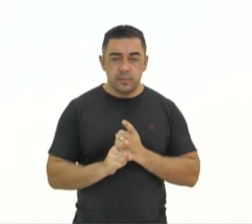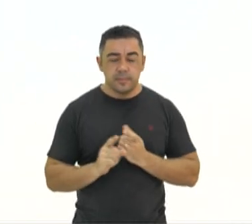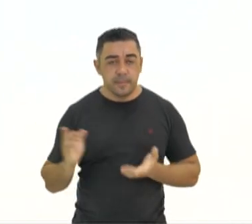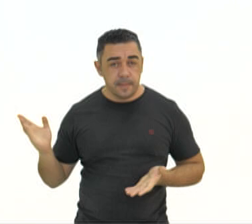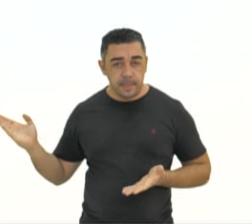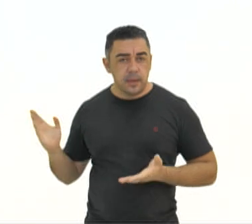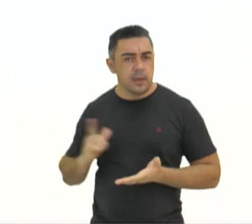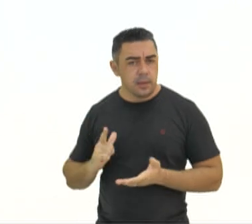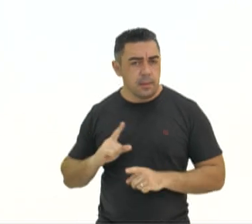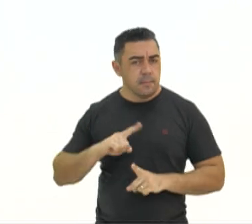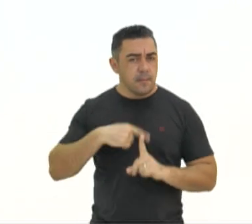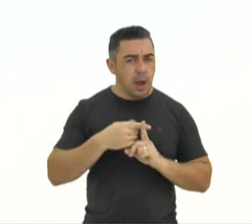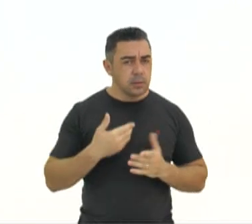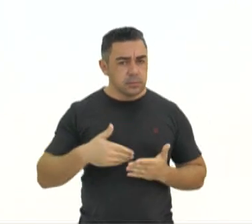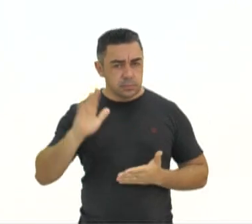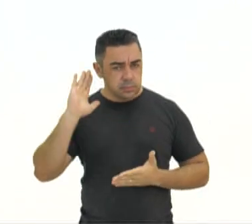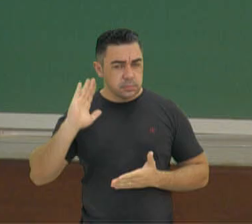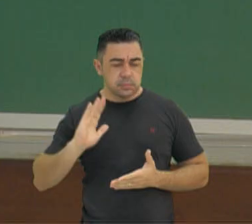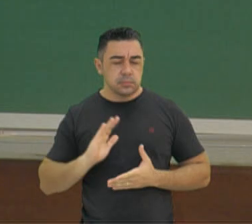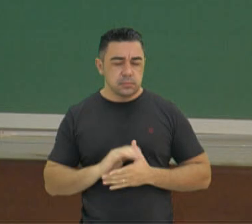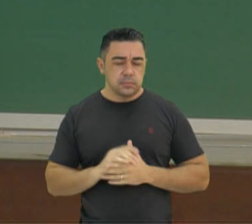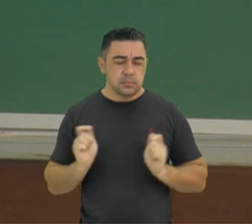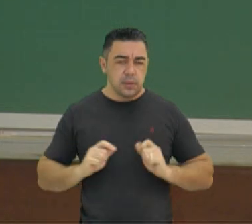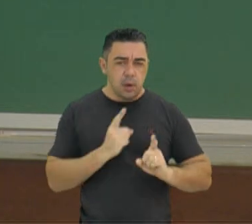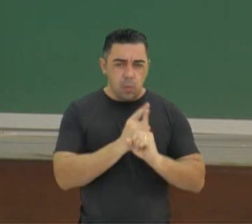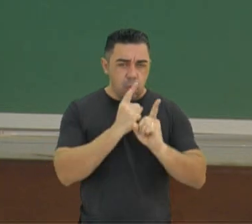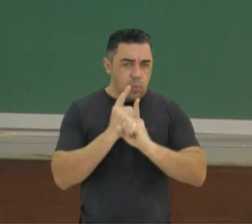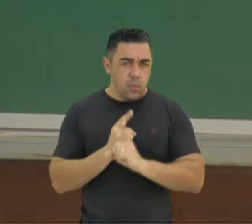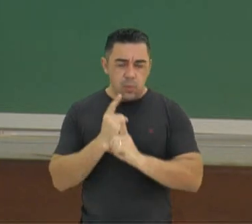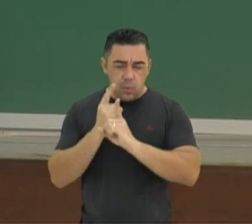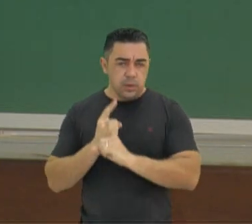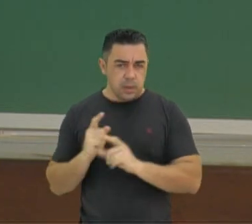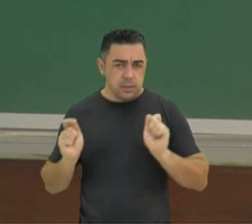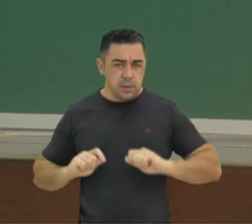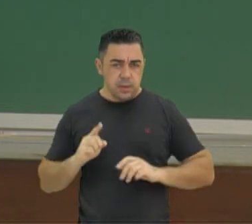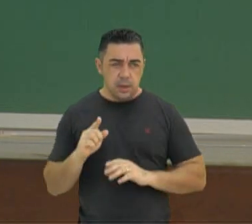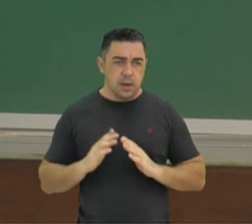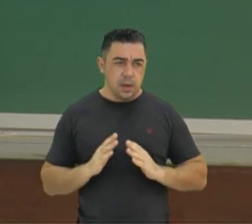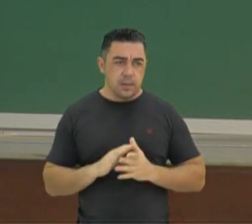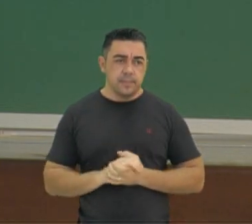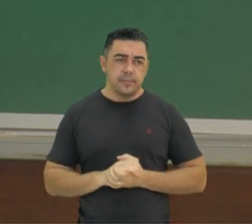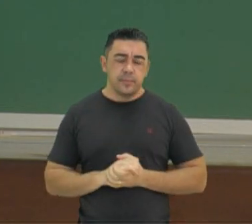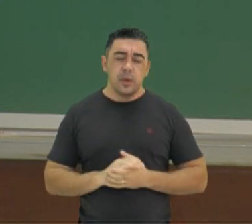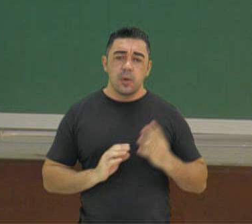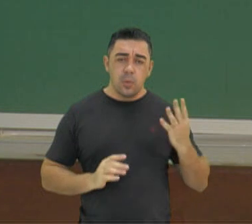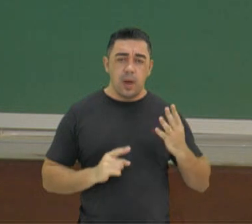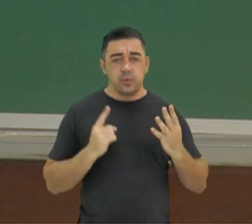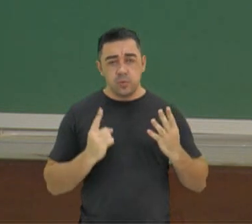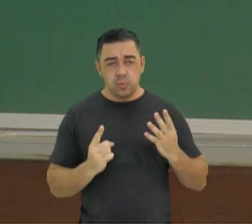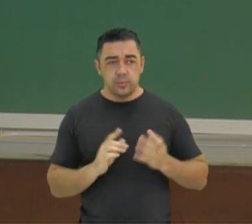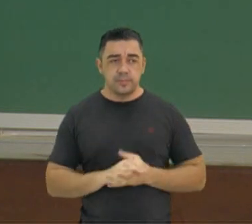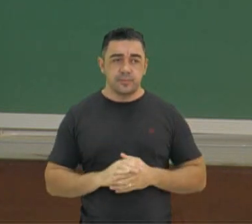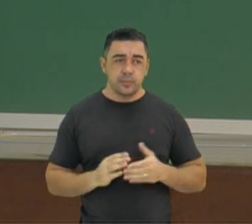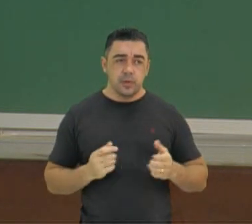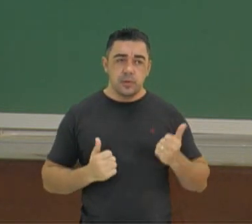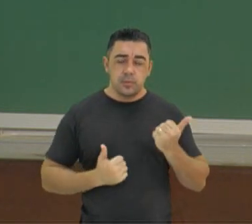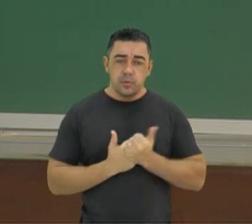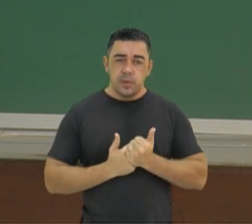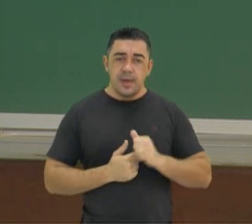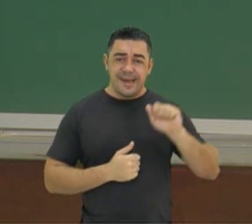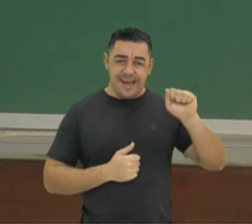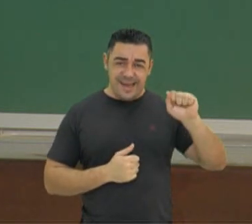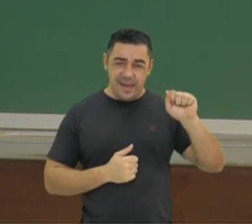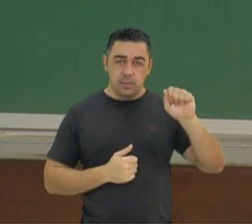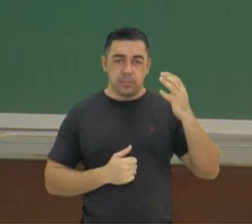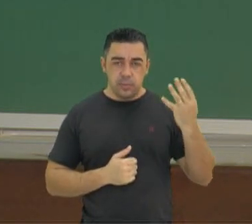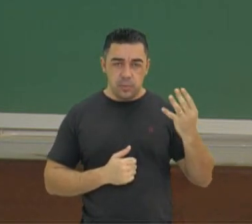sistema, ele tem mais, né? Você pode estar encontrando mais algumas aí em casa. Então tem, ó, 4 e 1. Se eu substituir